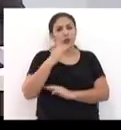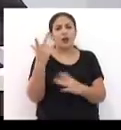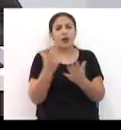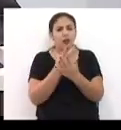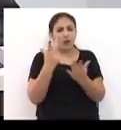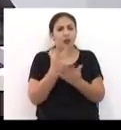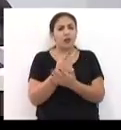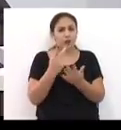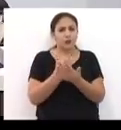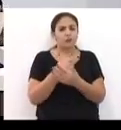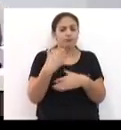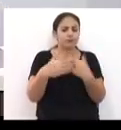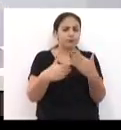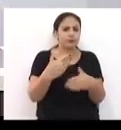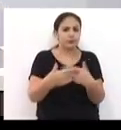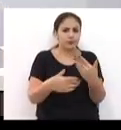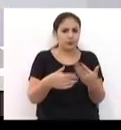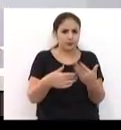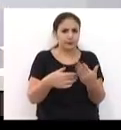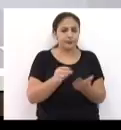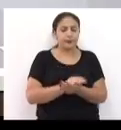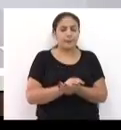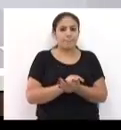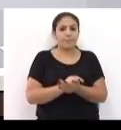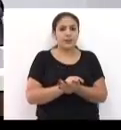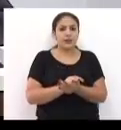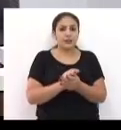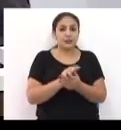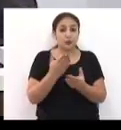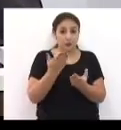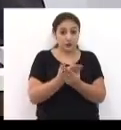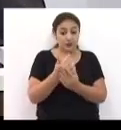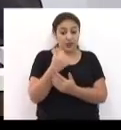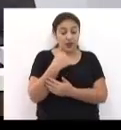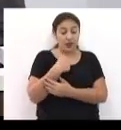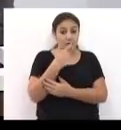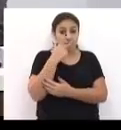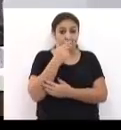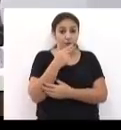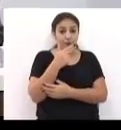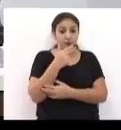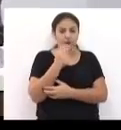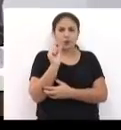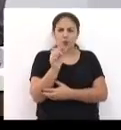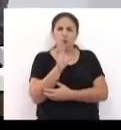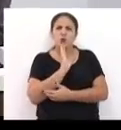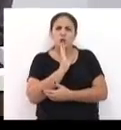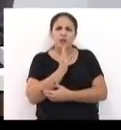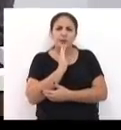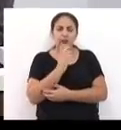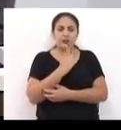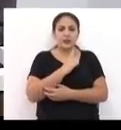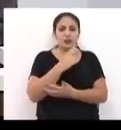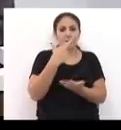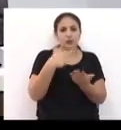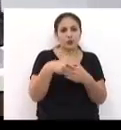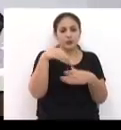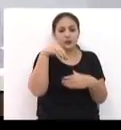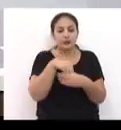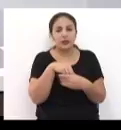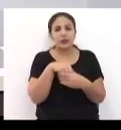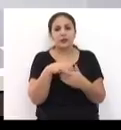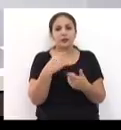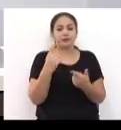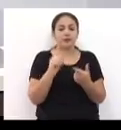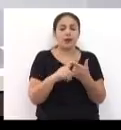existiam alguns erros no decorrer do processo. No meu ver, eu, com pouco conhecimento que eu tenho do regimento